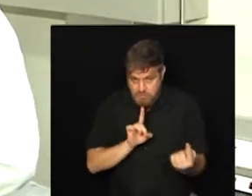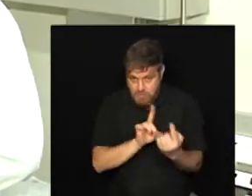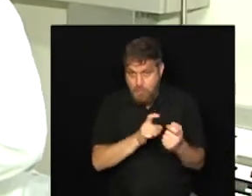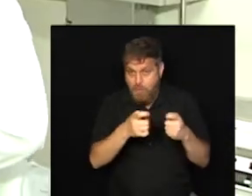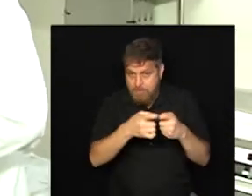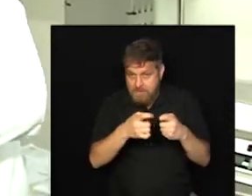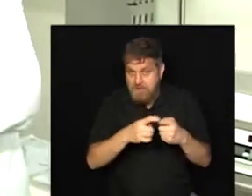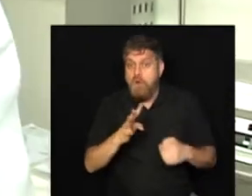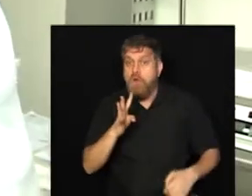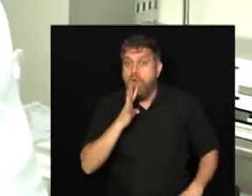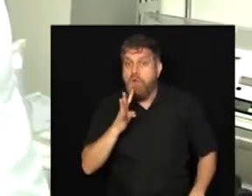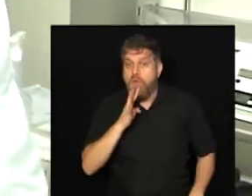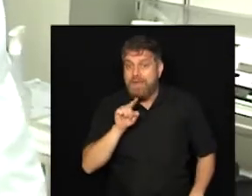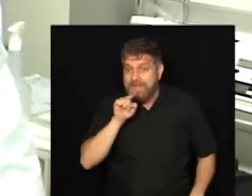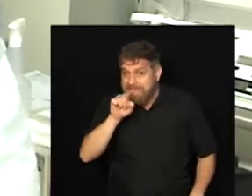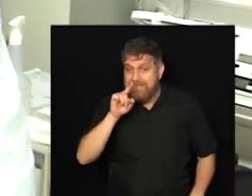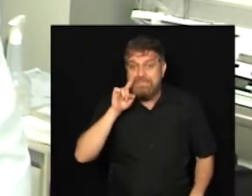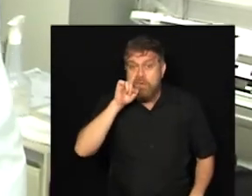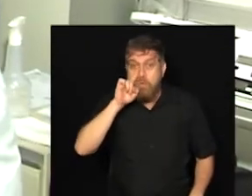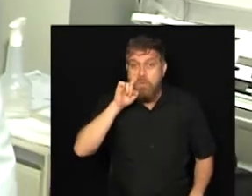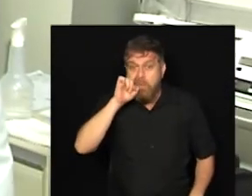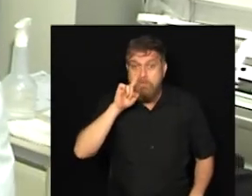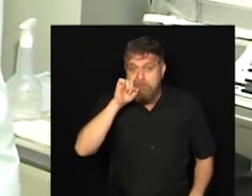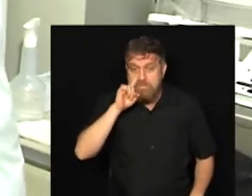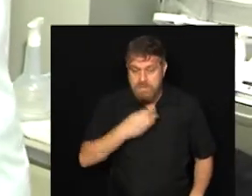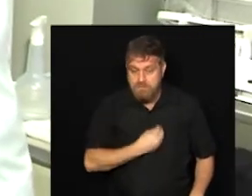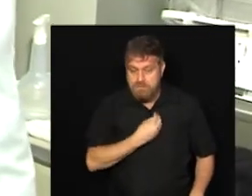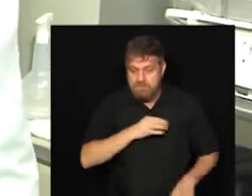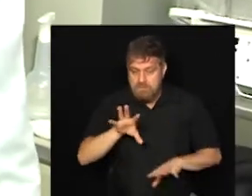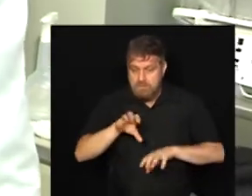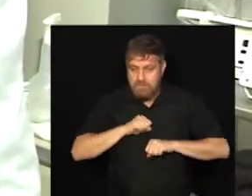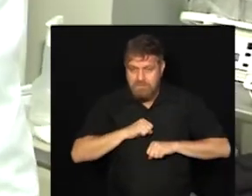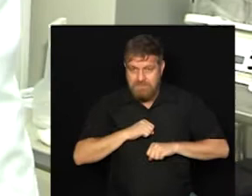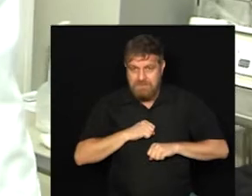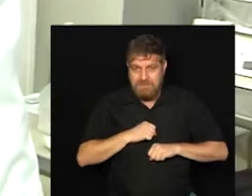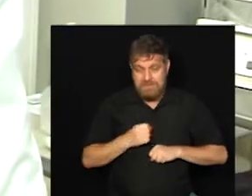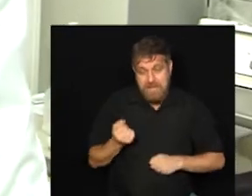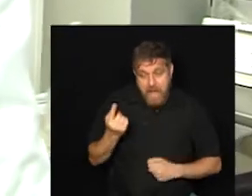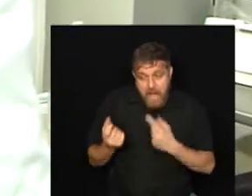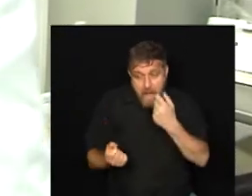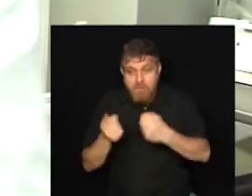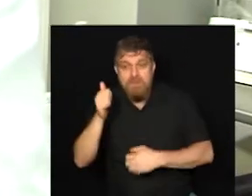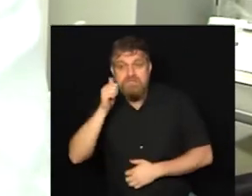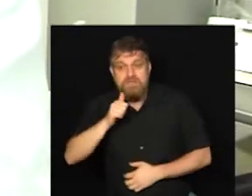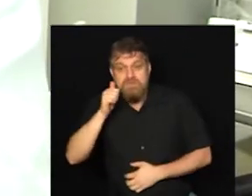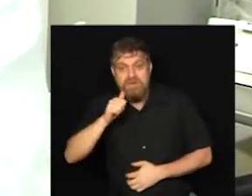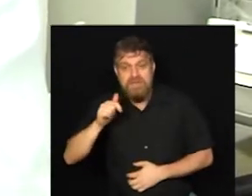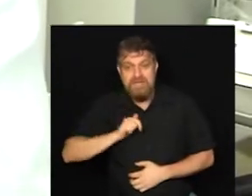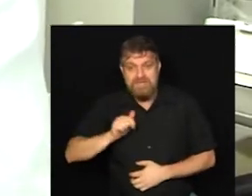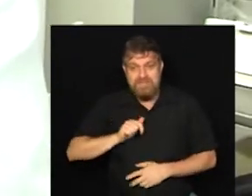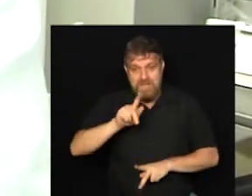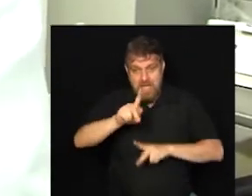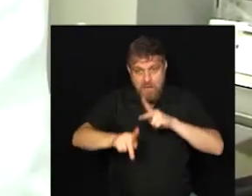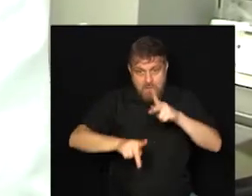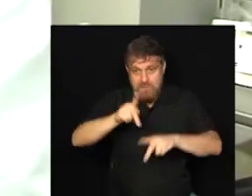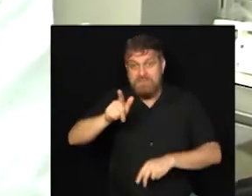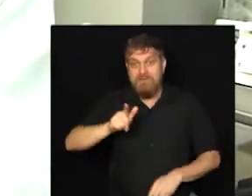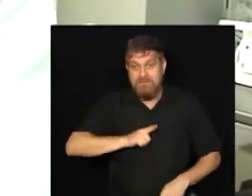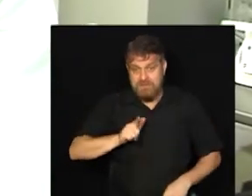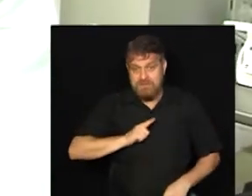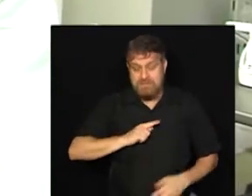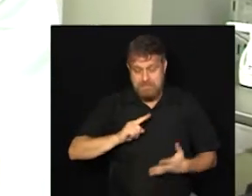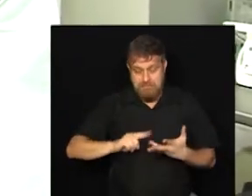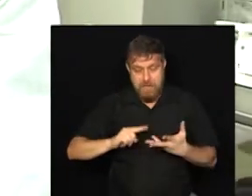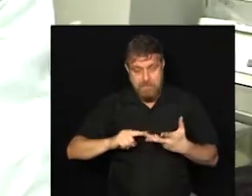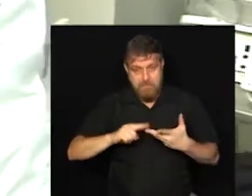Você conhece seus fatores de risco? Porque dependendo de mulheres, que 5% da população tem fatores